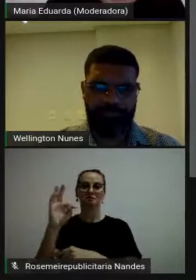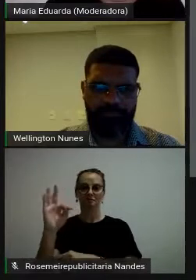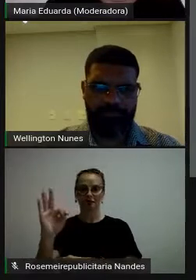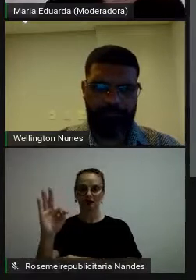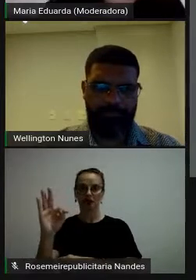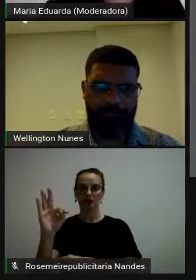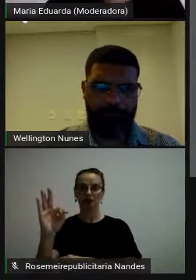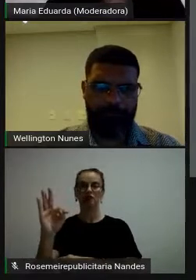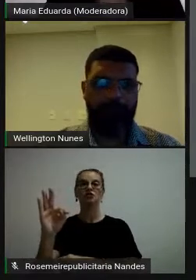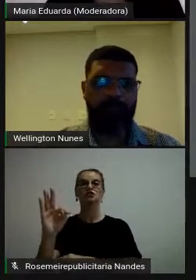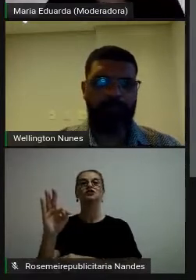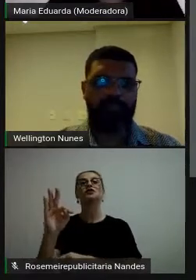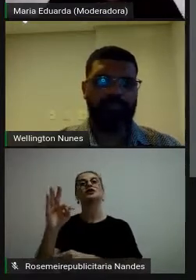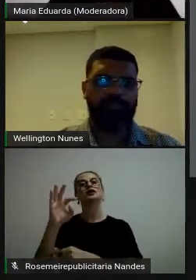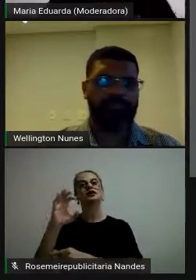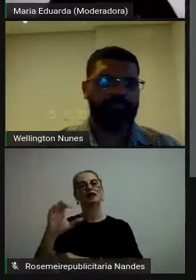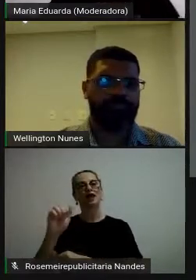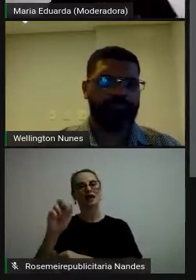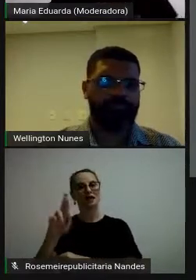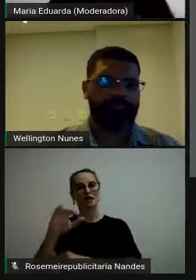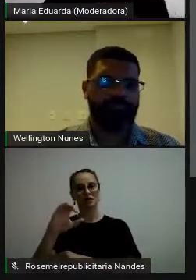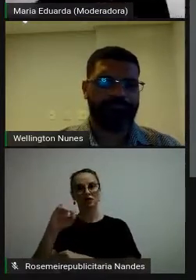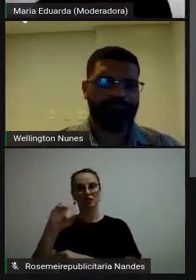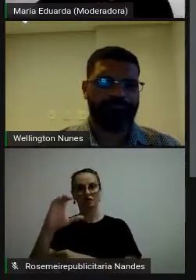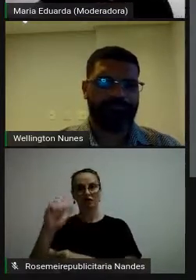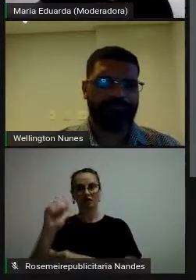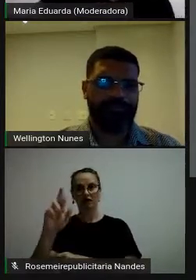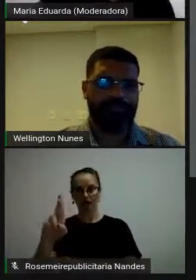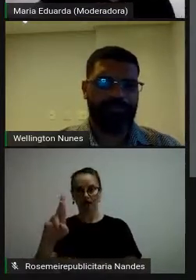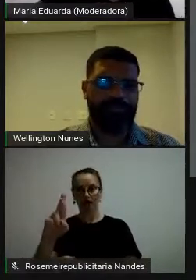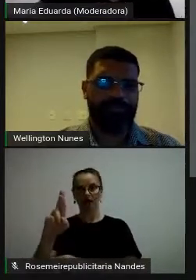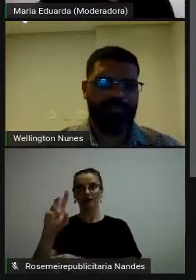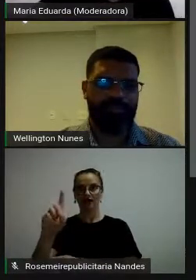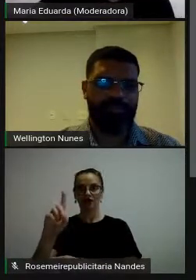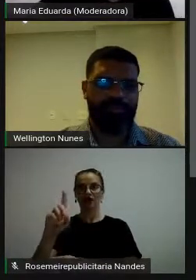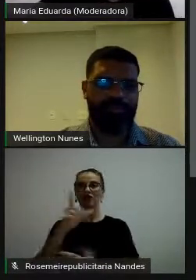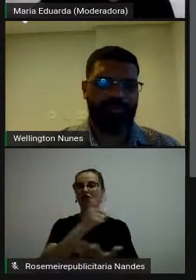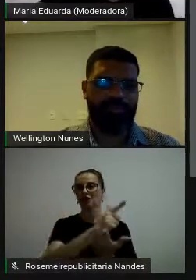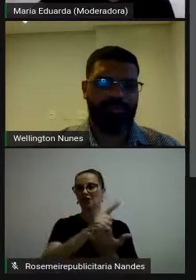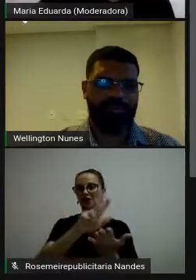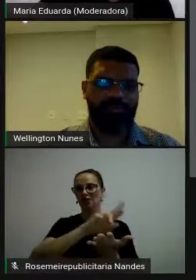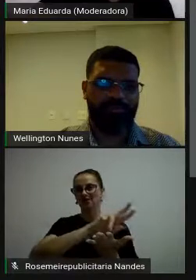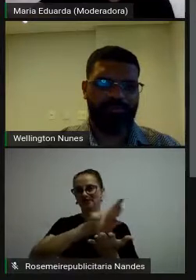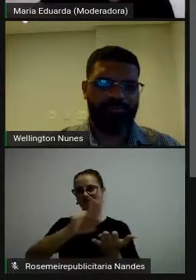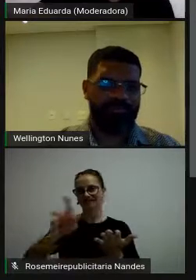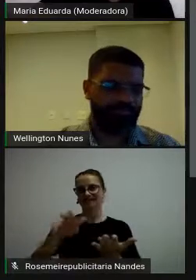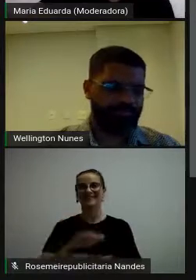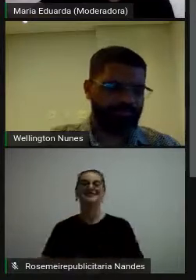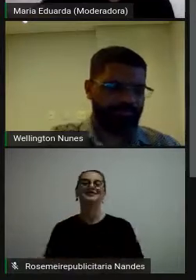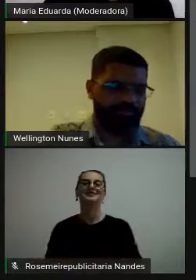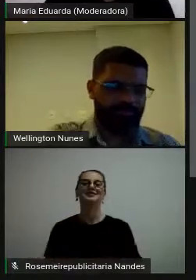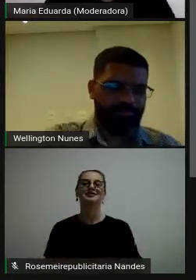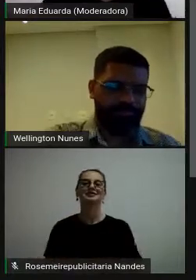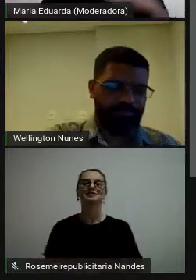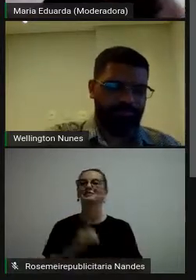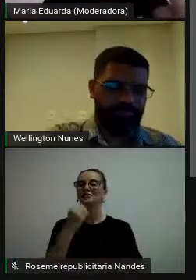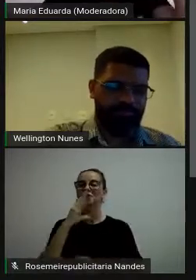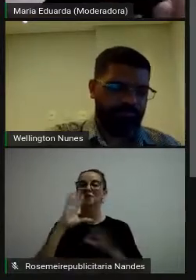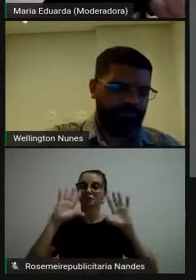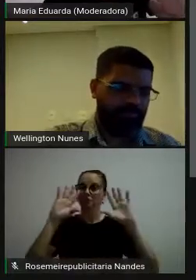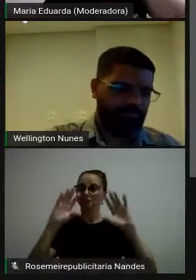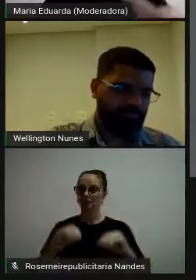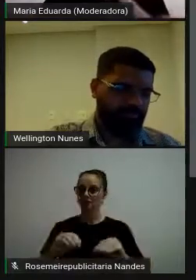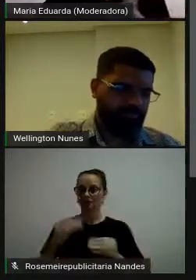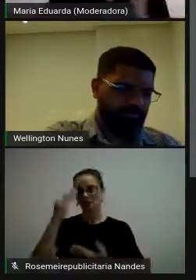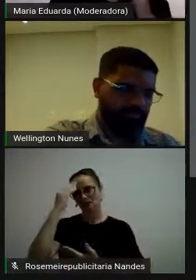ao Cariocar, entre outros. Então, pessoal, boa noite. Nós gostaríamos de agradecer mais uma vez ao